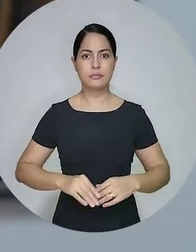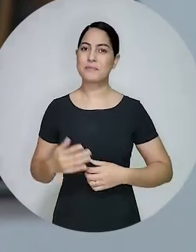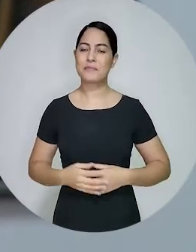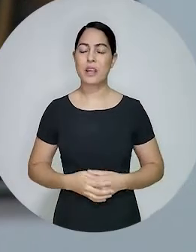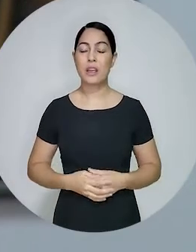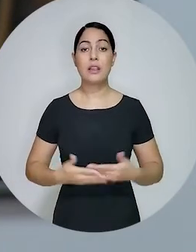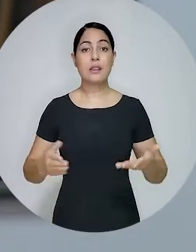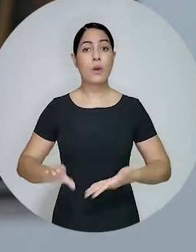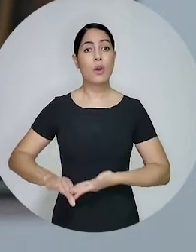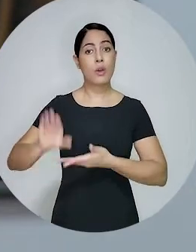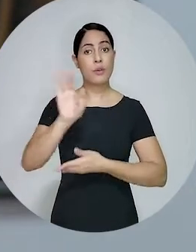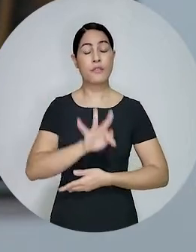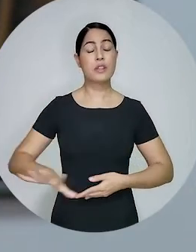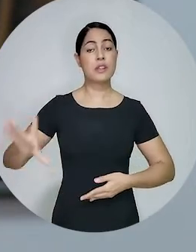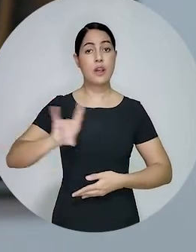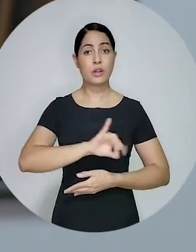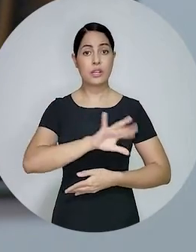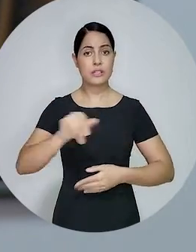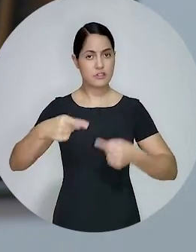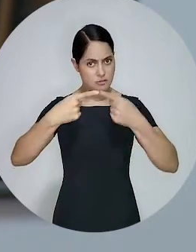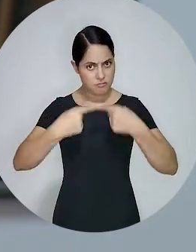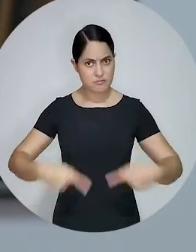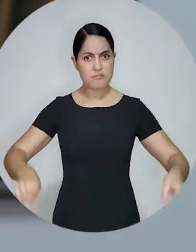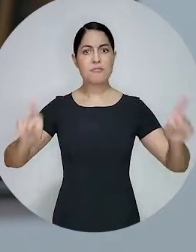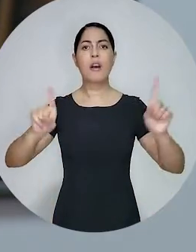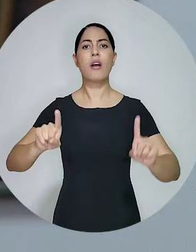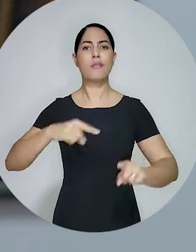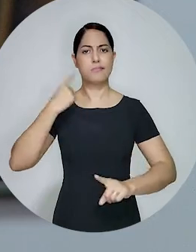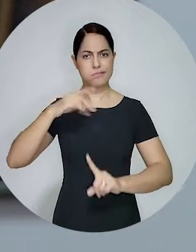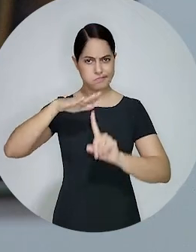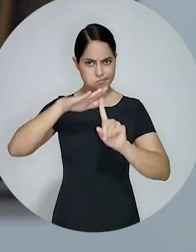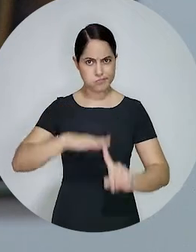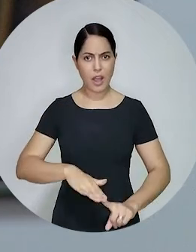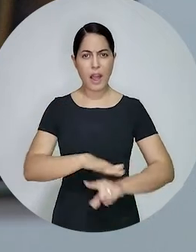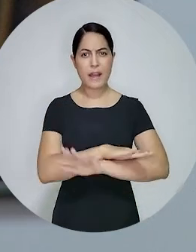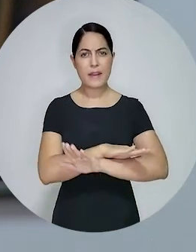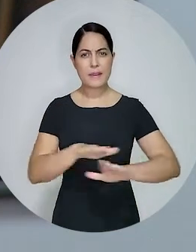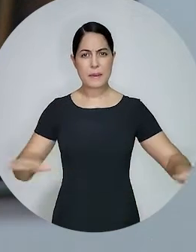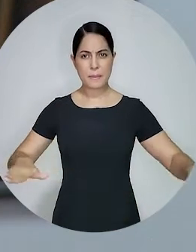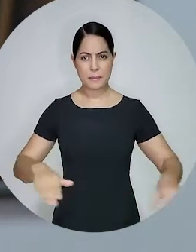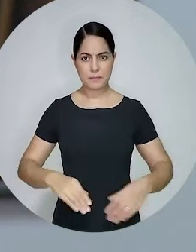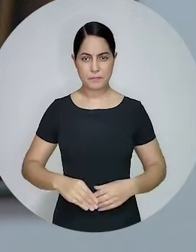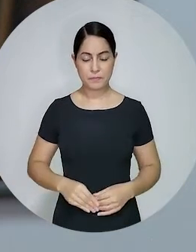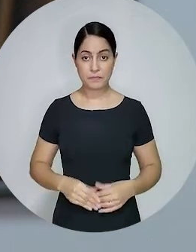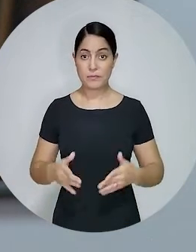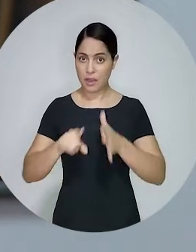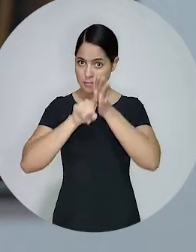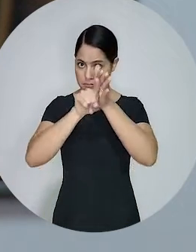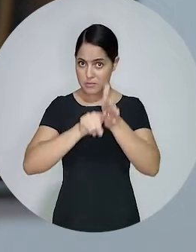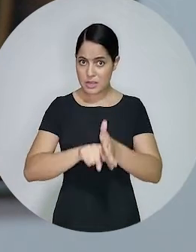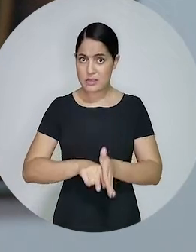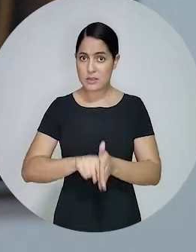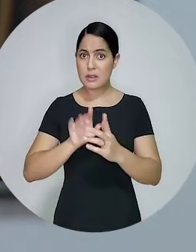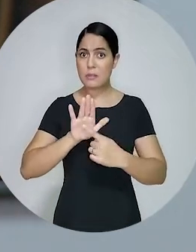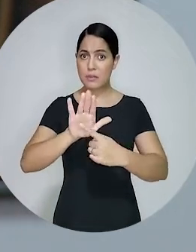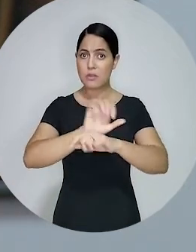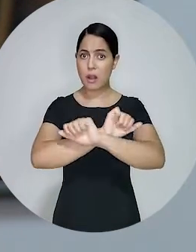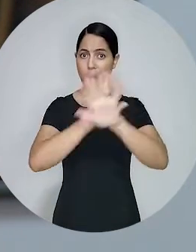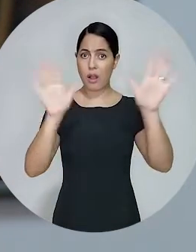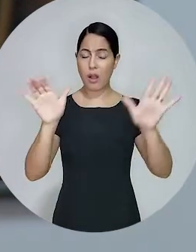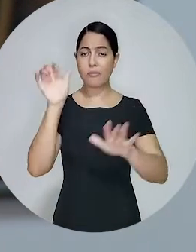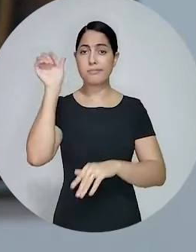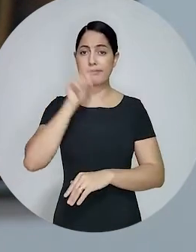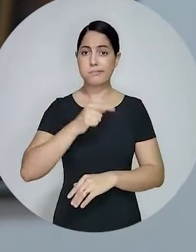Comissão Nacional da Mulher Advogada, lança, nessa data, a campanha A Advocacia Sem Assédio. As pesquisas têm